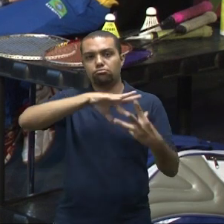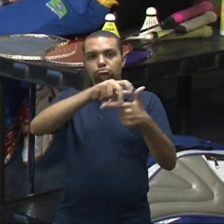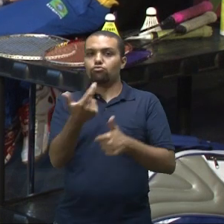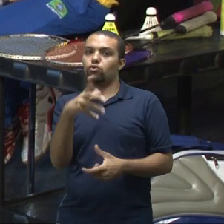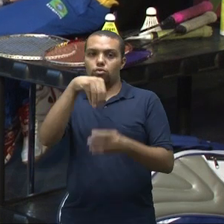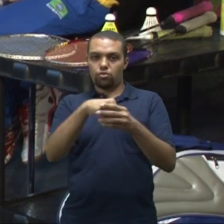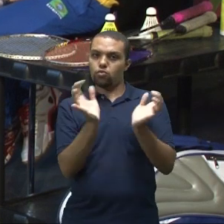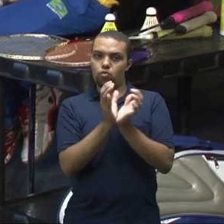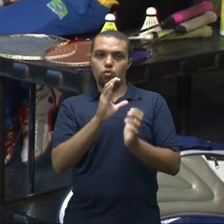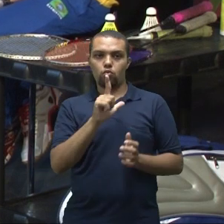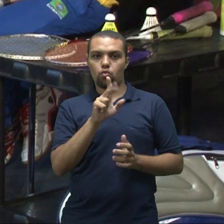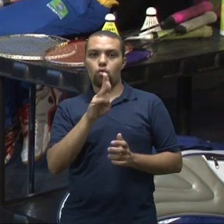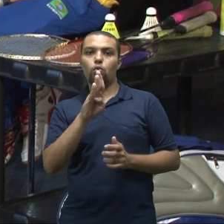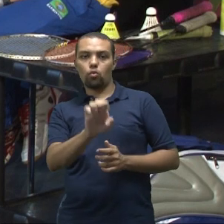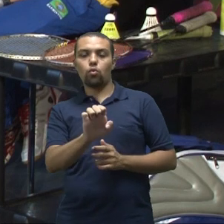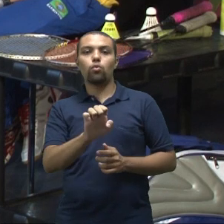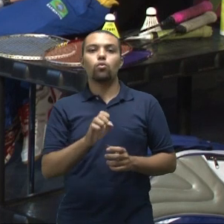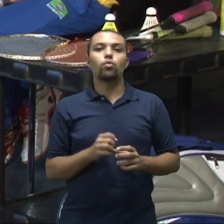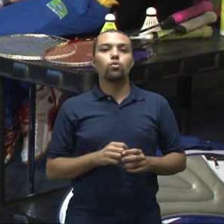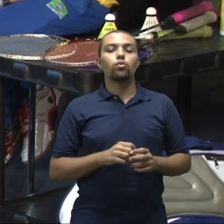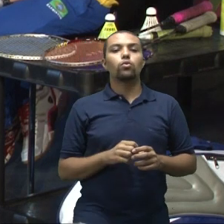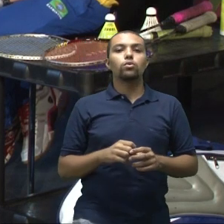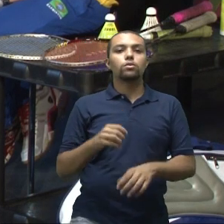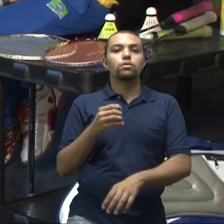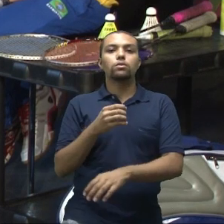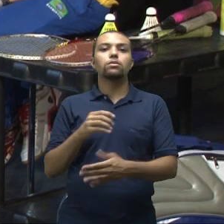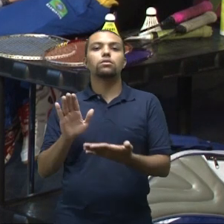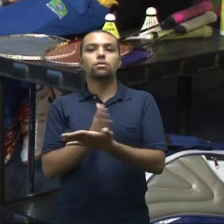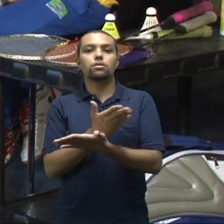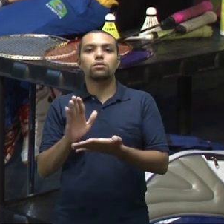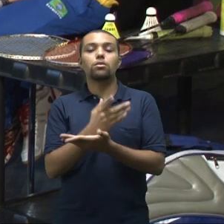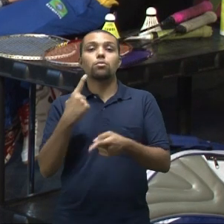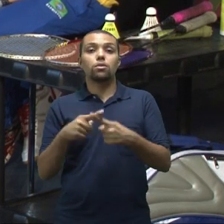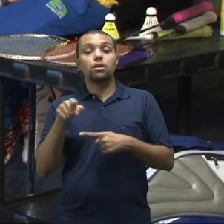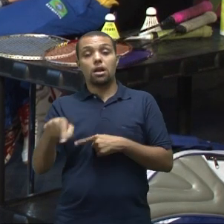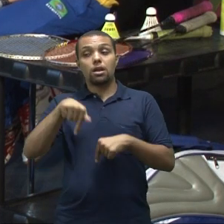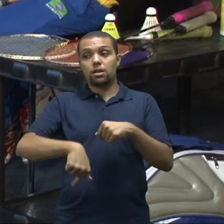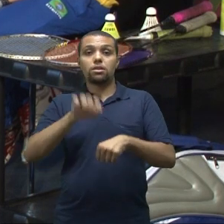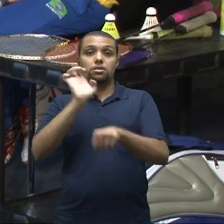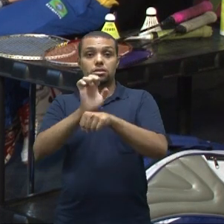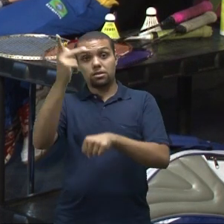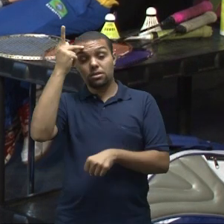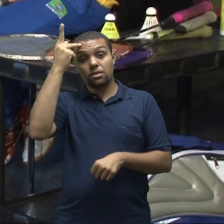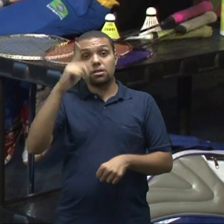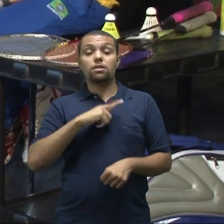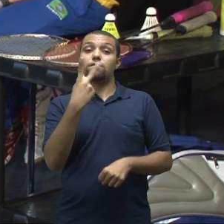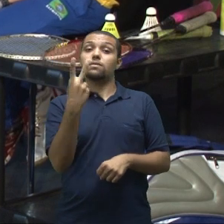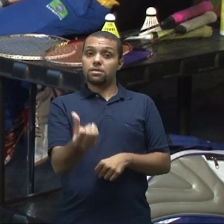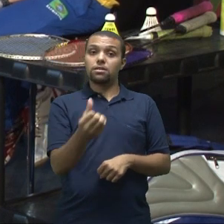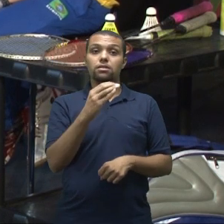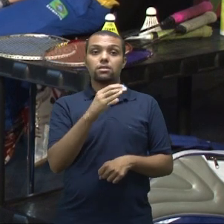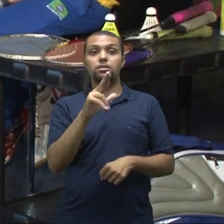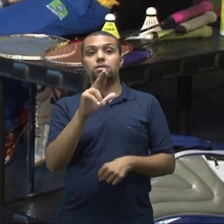internacionais, uhum, não treinam no nosso clube. Ah, tá. Treinam separado. Separado. Uhum. Porque aqui no estado de São Paulo, né,